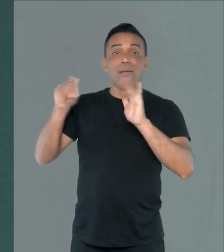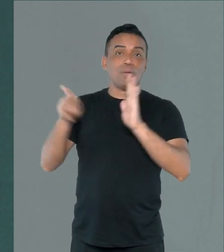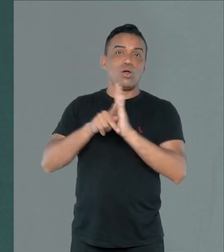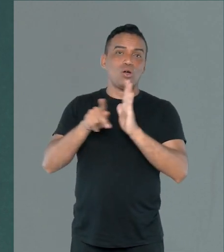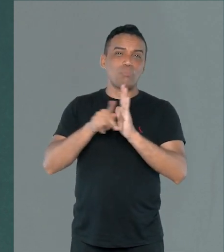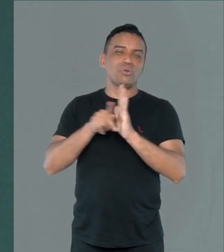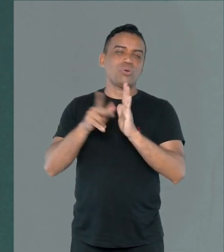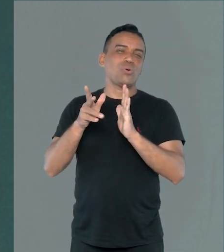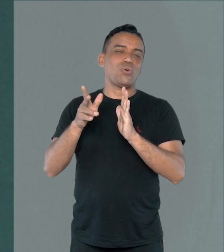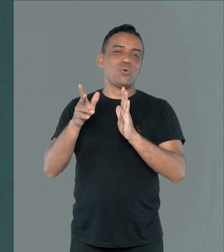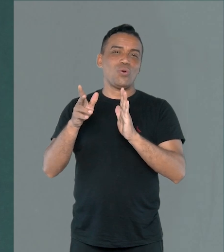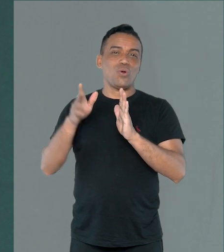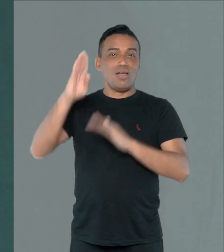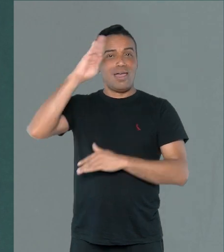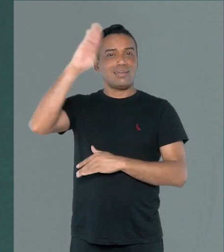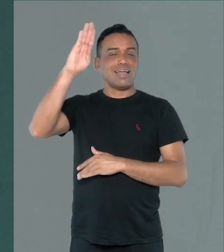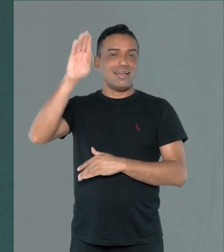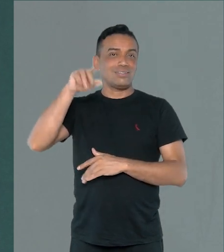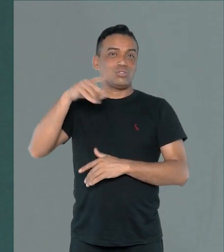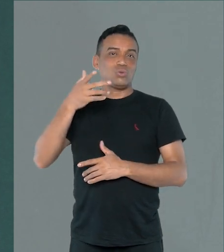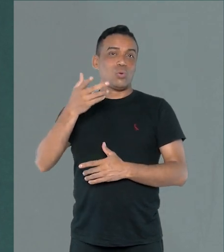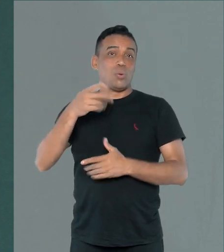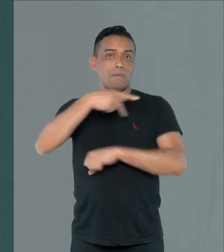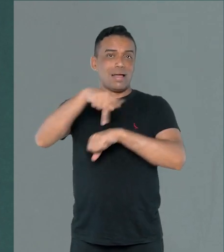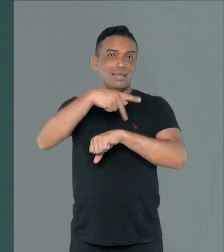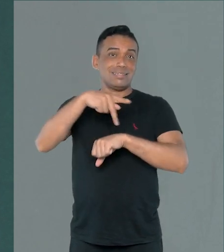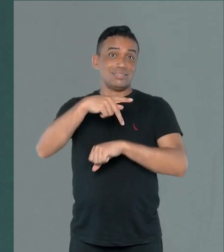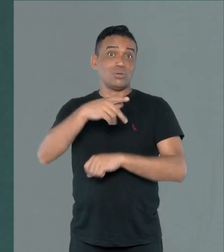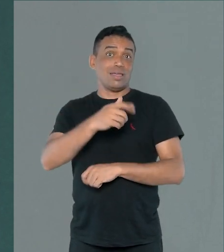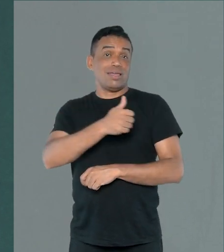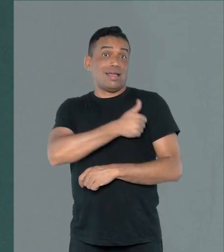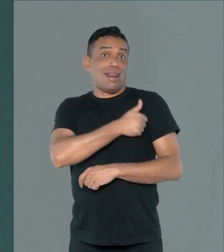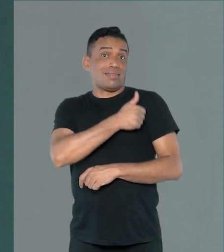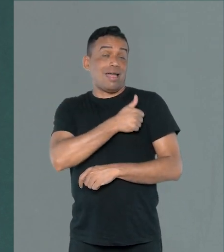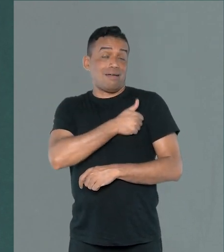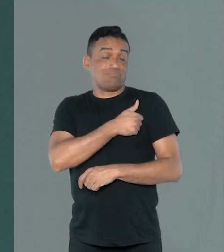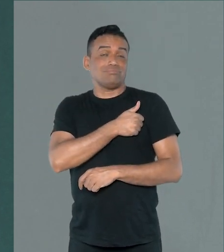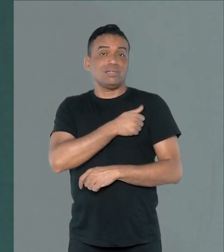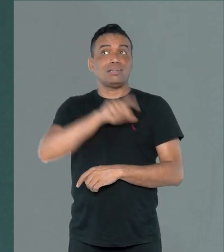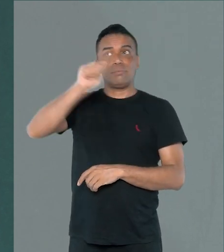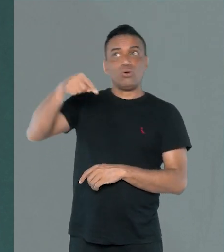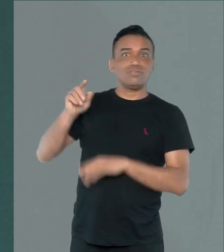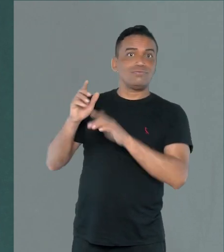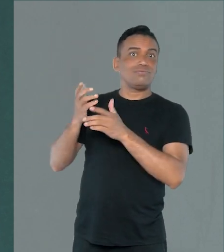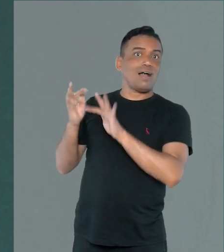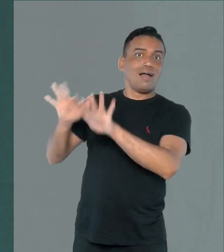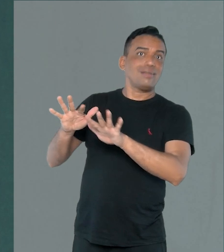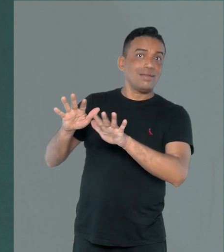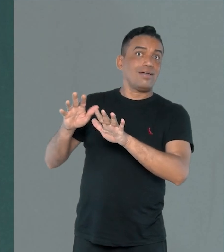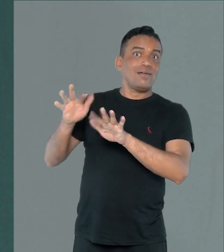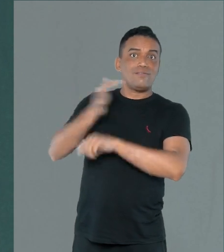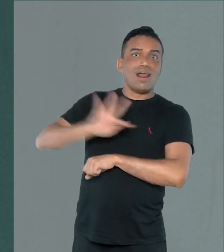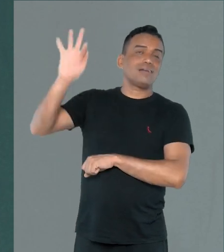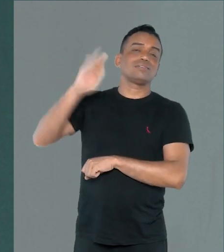canadense. O Conde d'Eu faz o que pode, o que não pode. Primeiro, para colocá-los no exército francês, não pode. Depois, para colocá-lo no exército inglês,